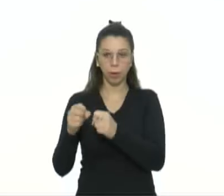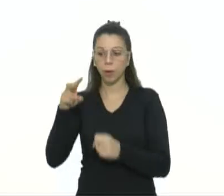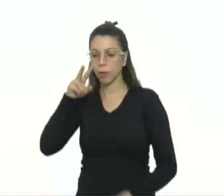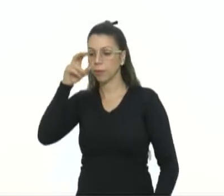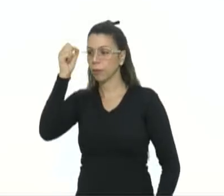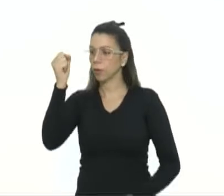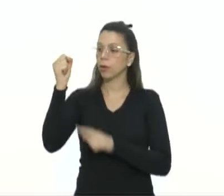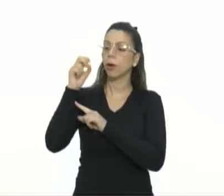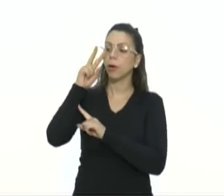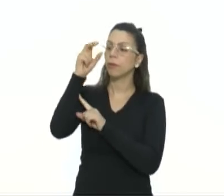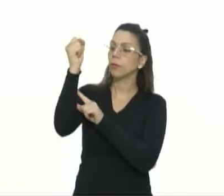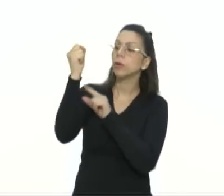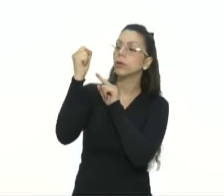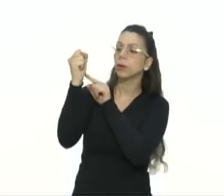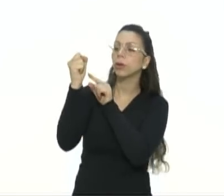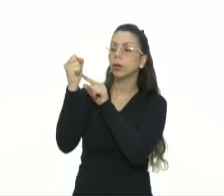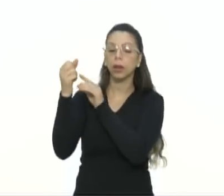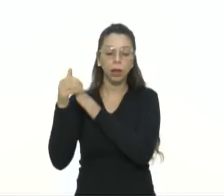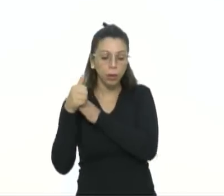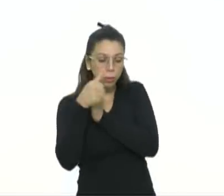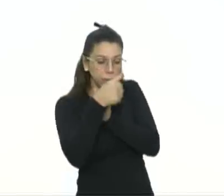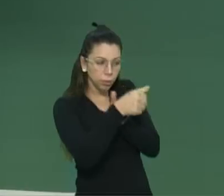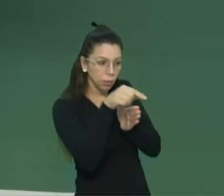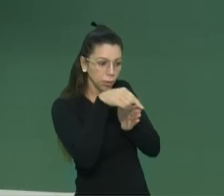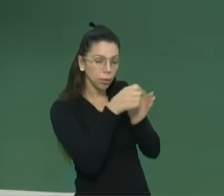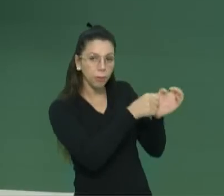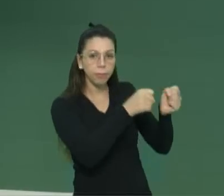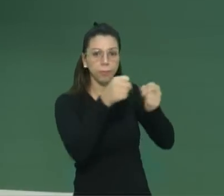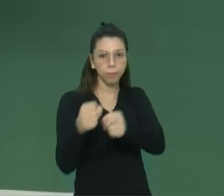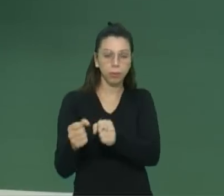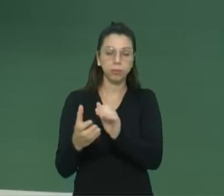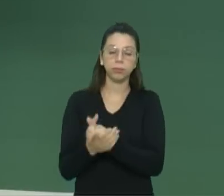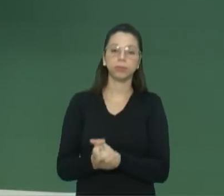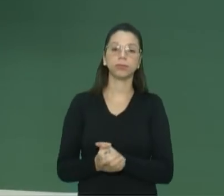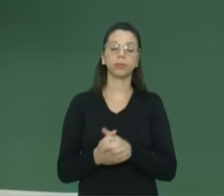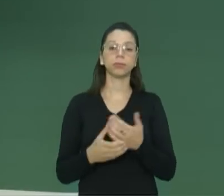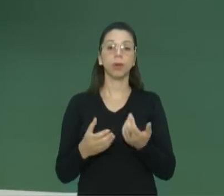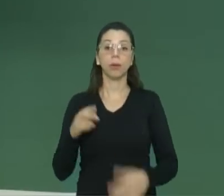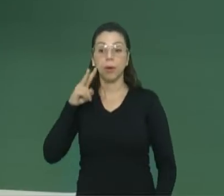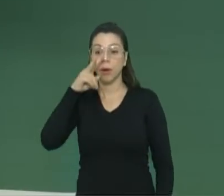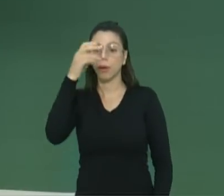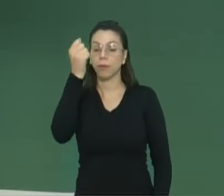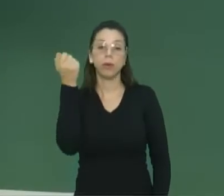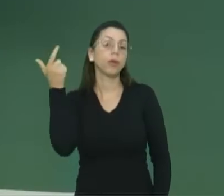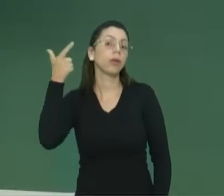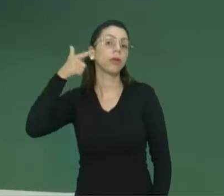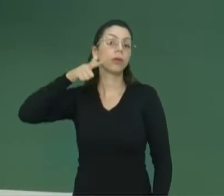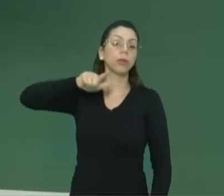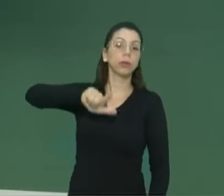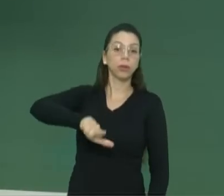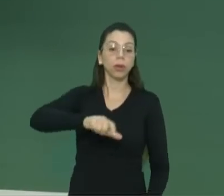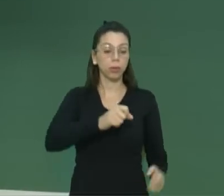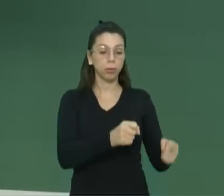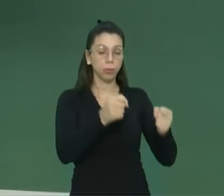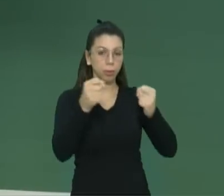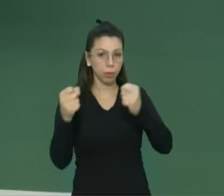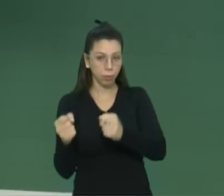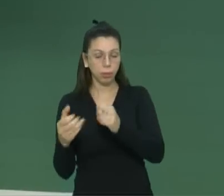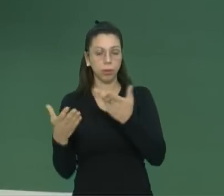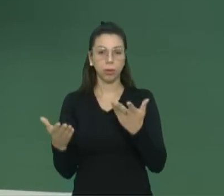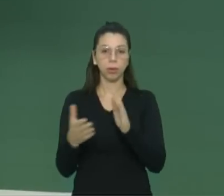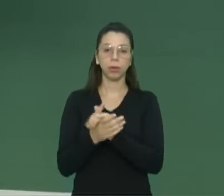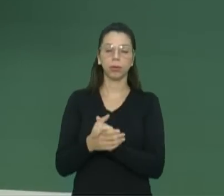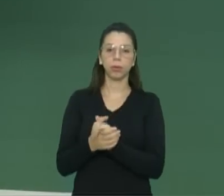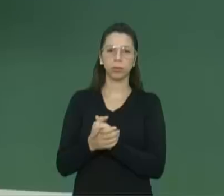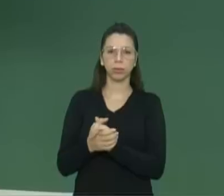é um instrumento que leva ao poder. Ou seja, então a força possibilita o poder. Em geral, a gente entende